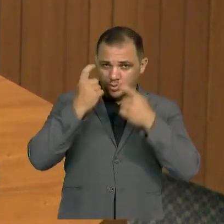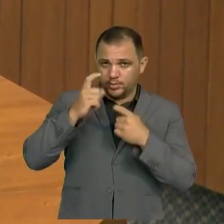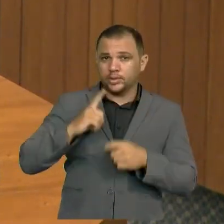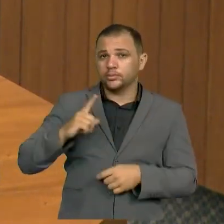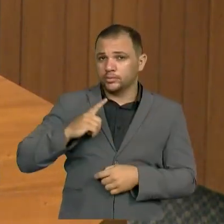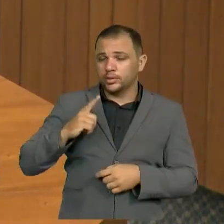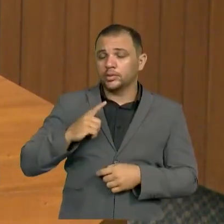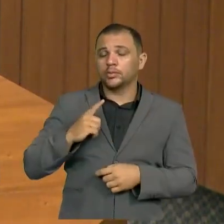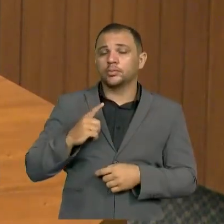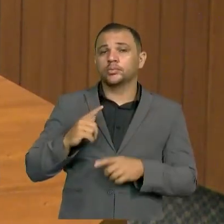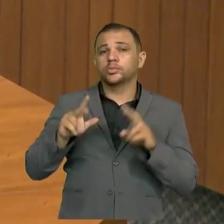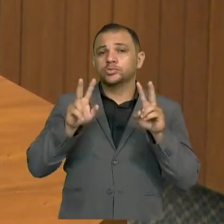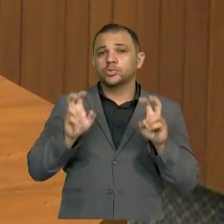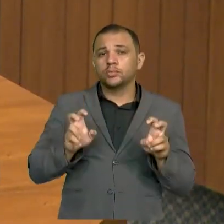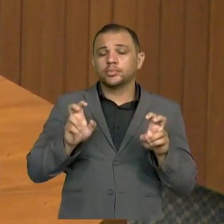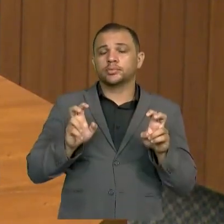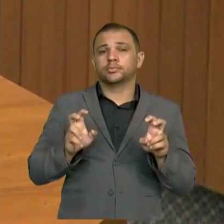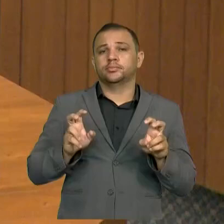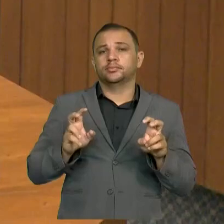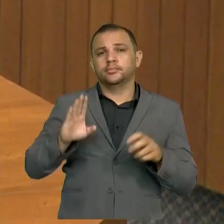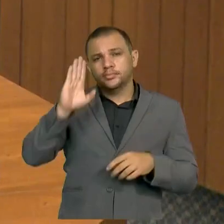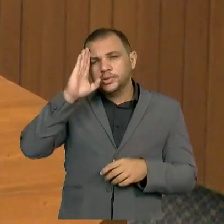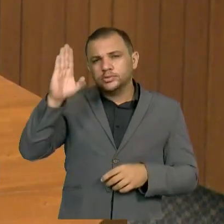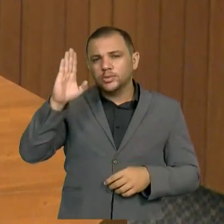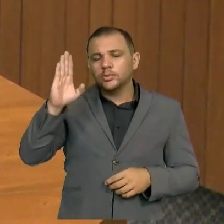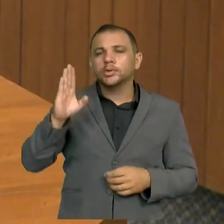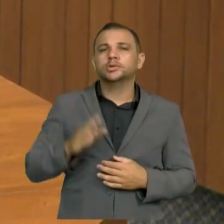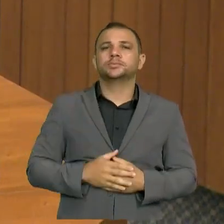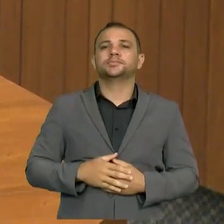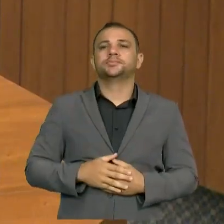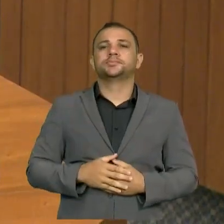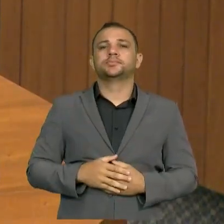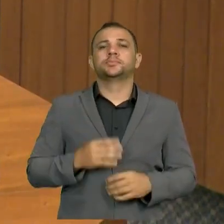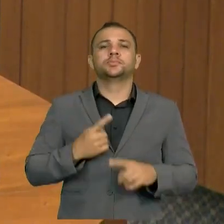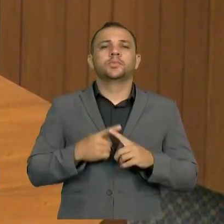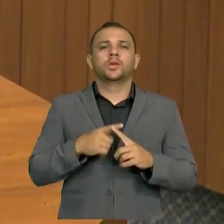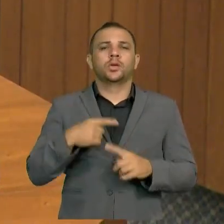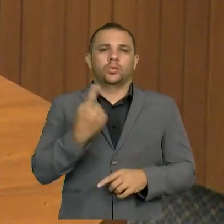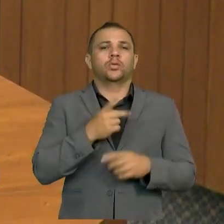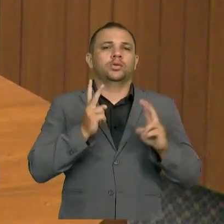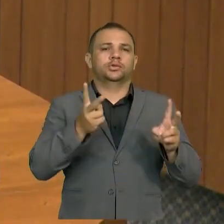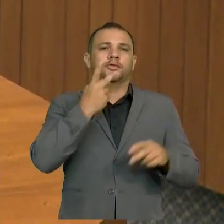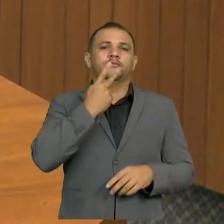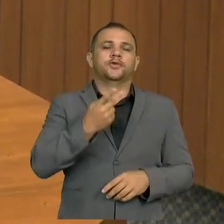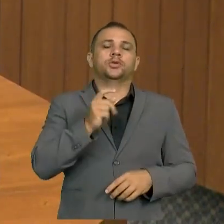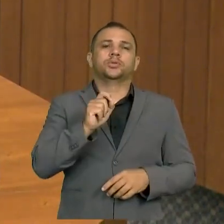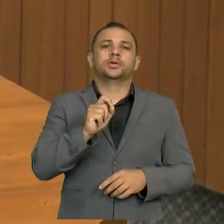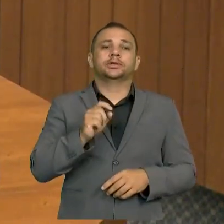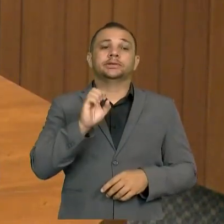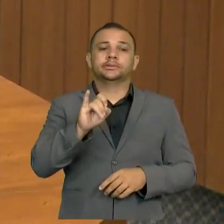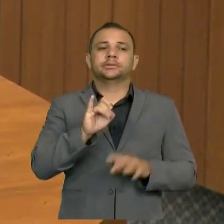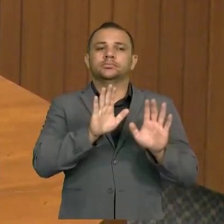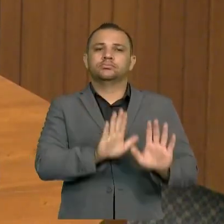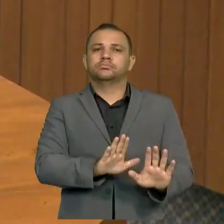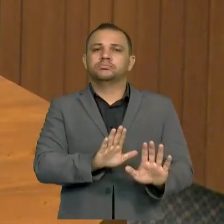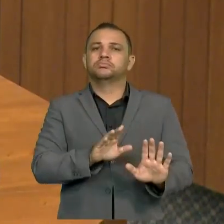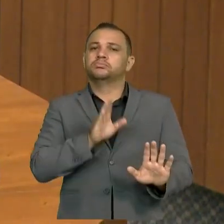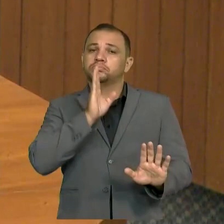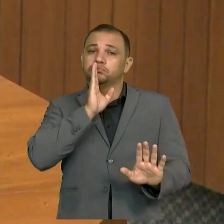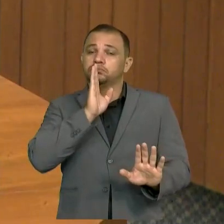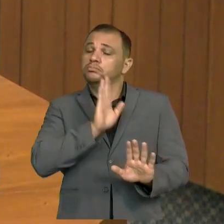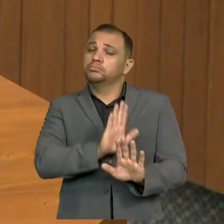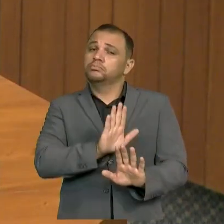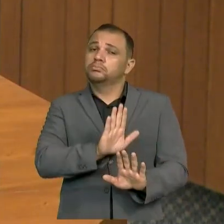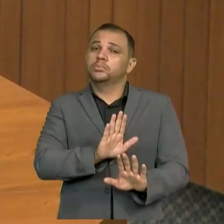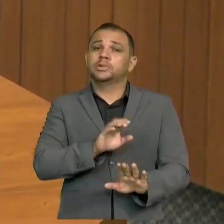a preocupação com os atos, preocupação principalmente com o que a gente sempre diz: quando está quieto, deixa quieto. E aí começa a